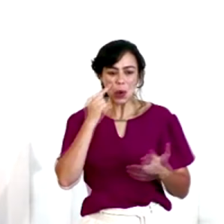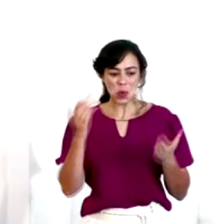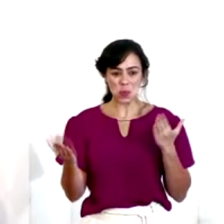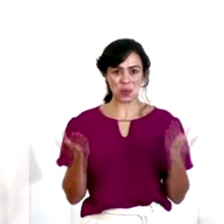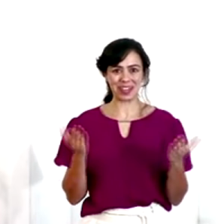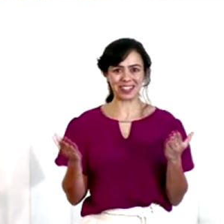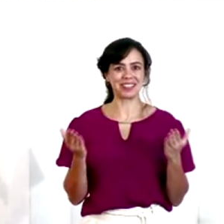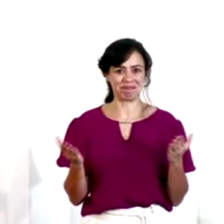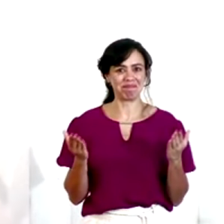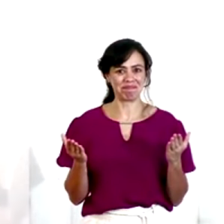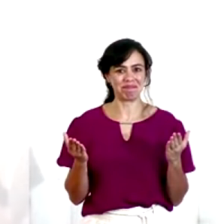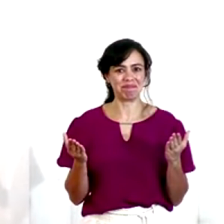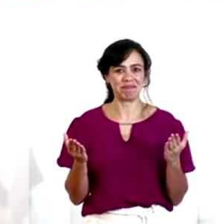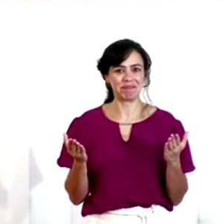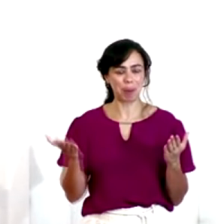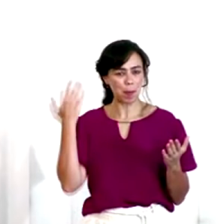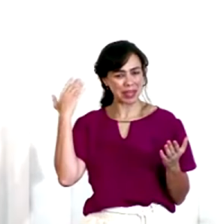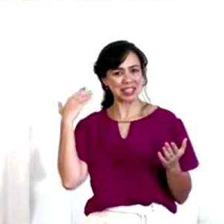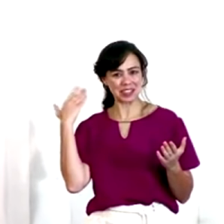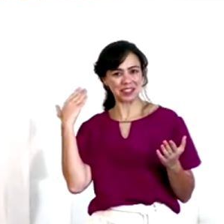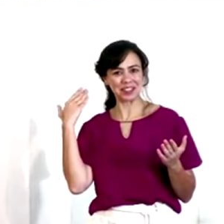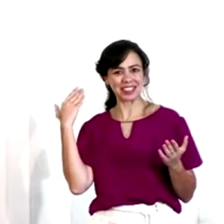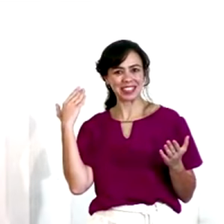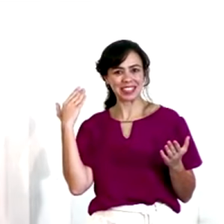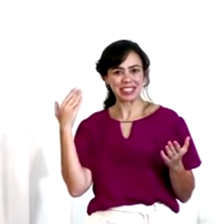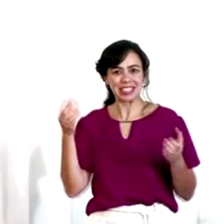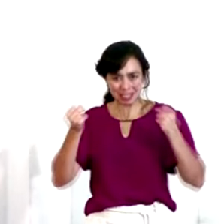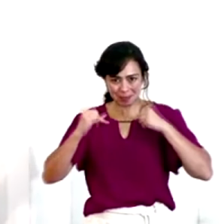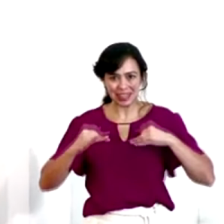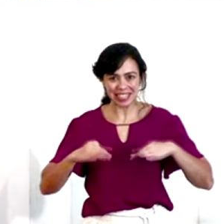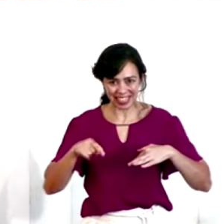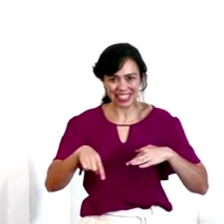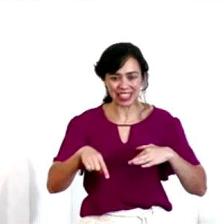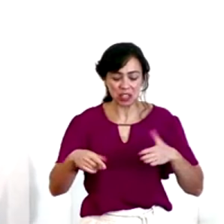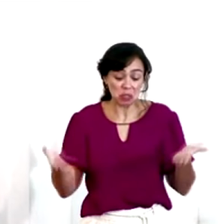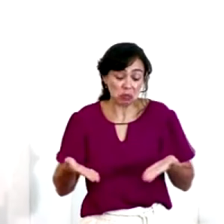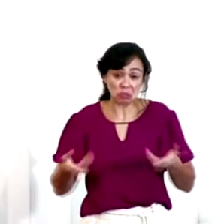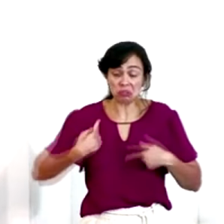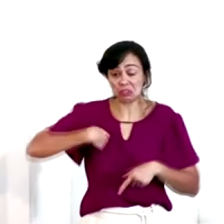21. Mas ele vai fazer uma metáfora,